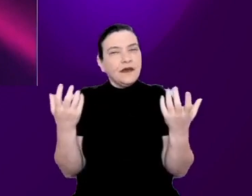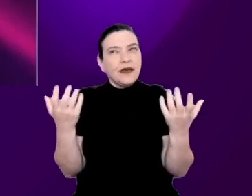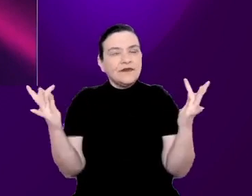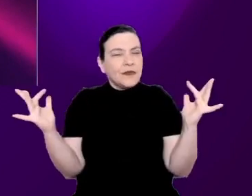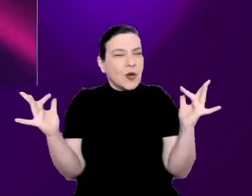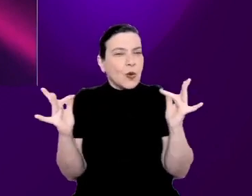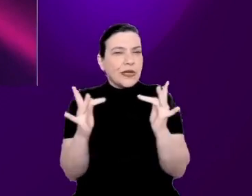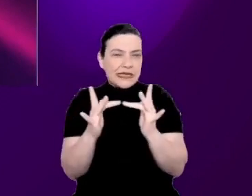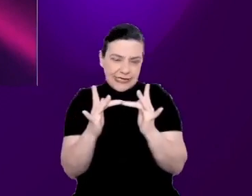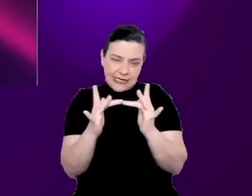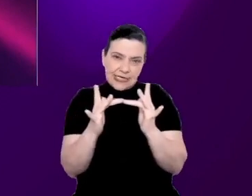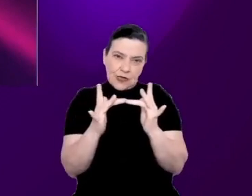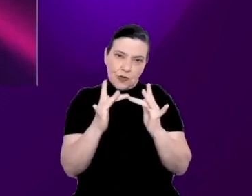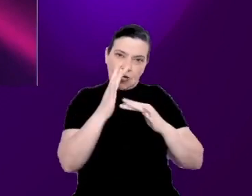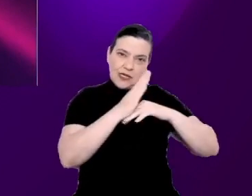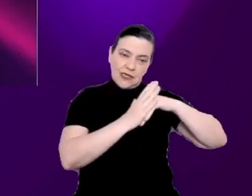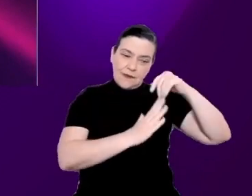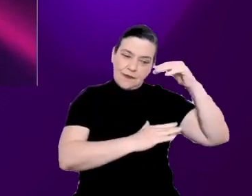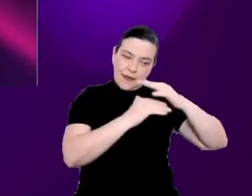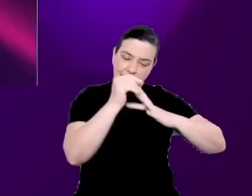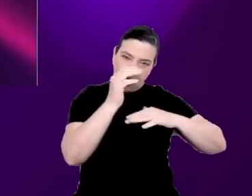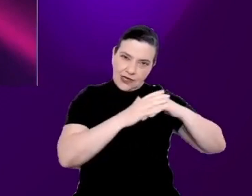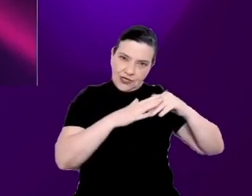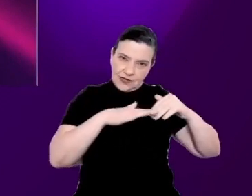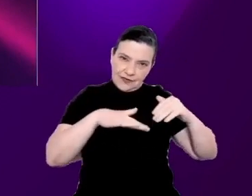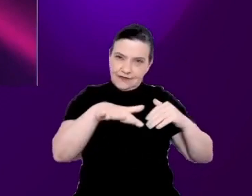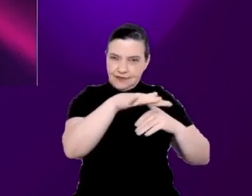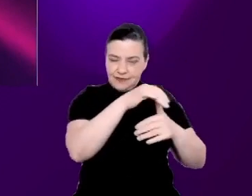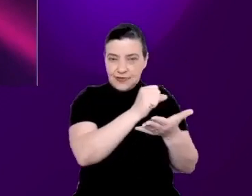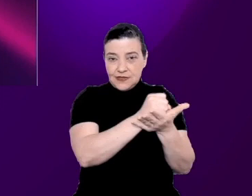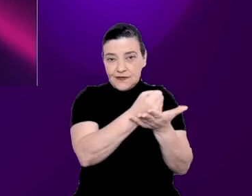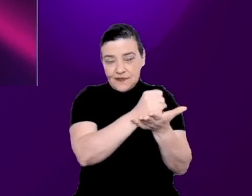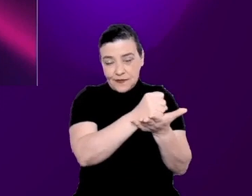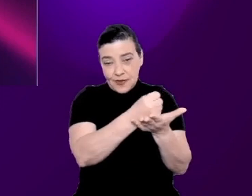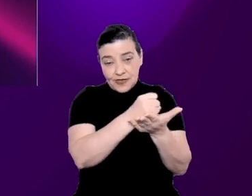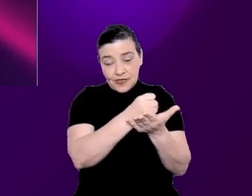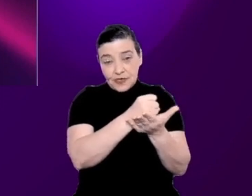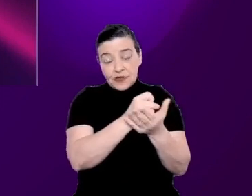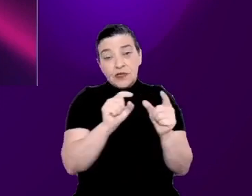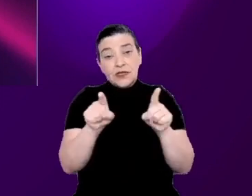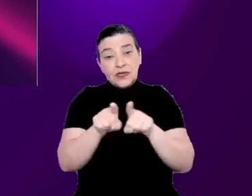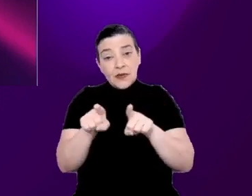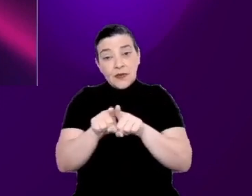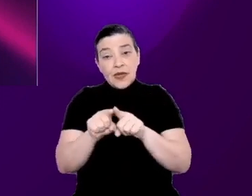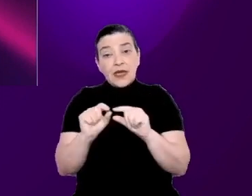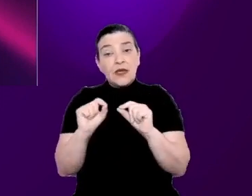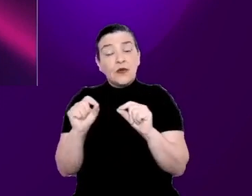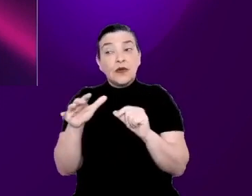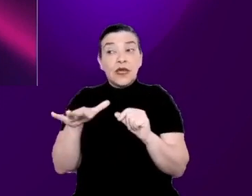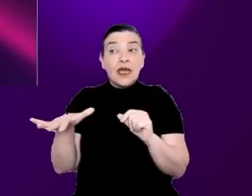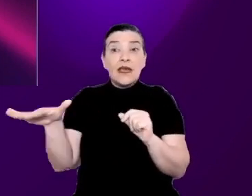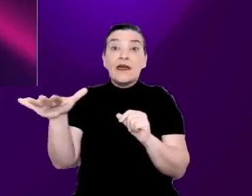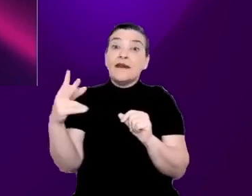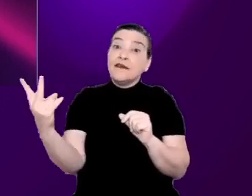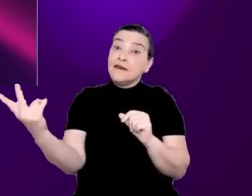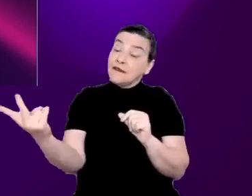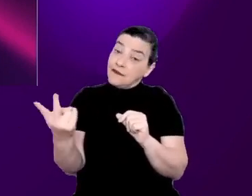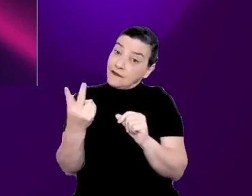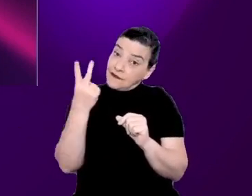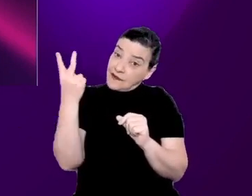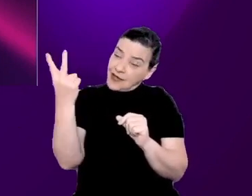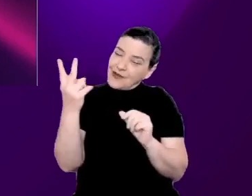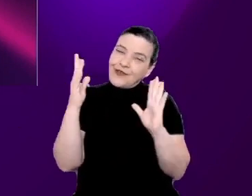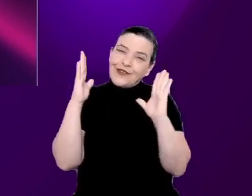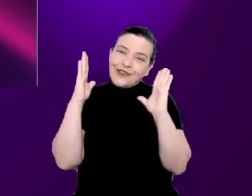das atribuições clínicas gerais do farmacêutico clínico com a equação de valor que tanto a gente já